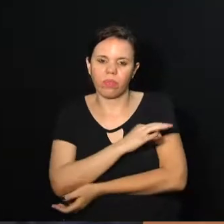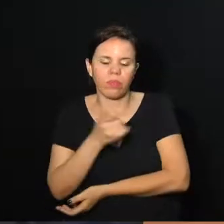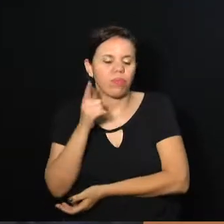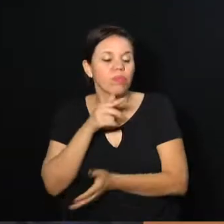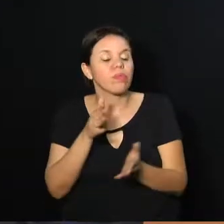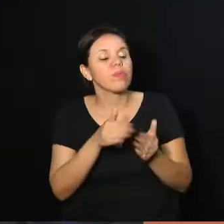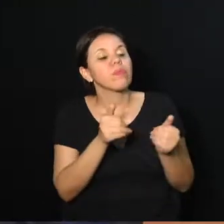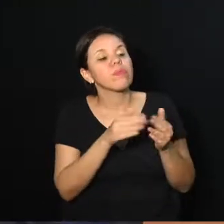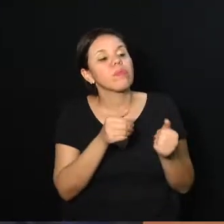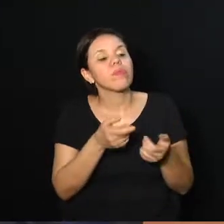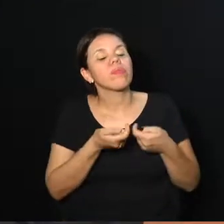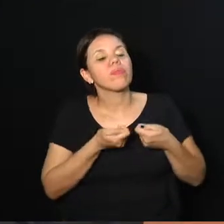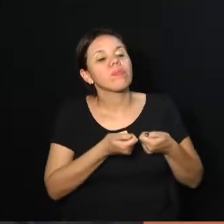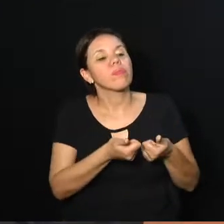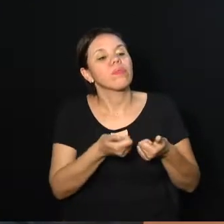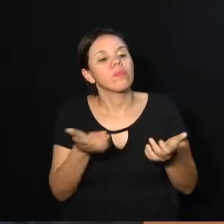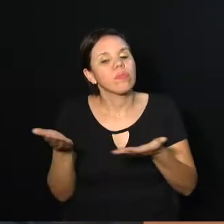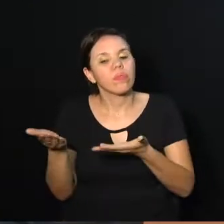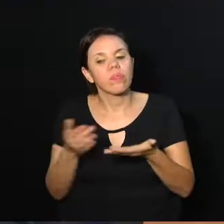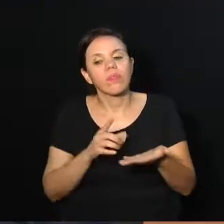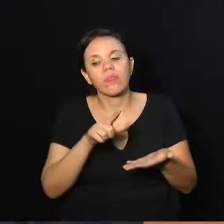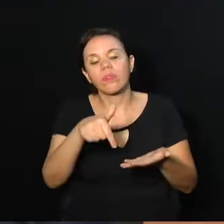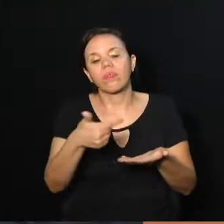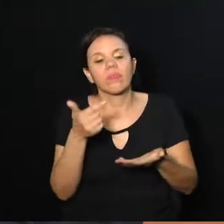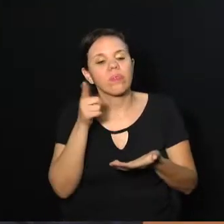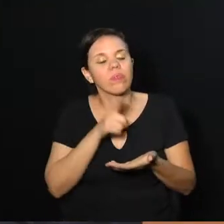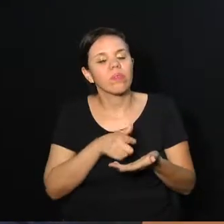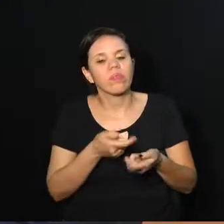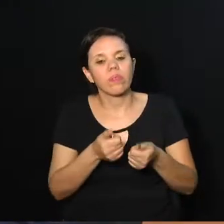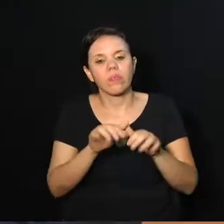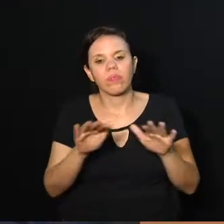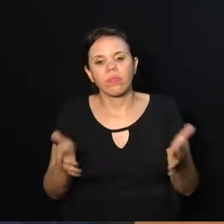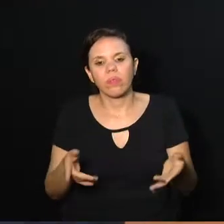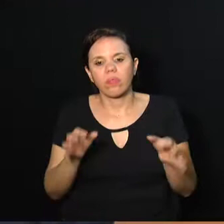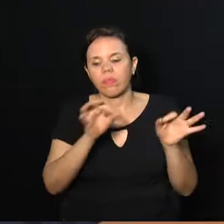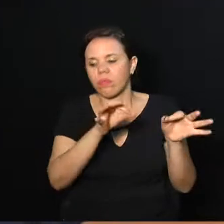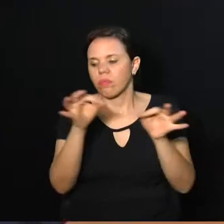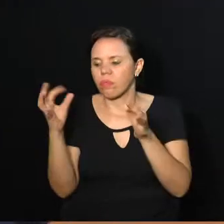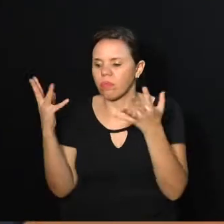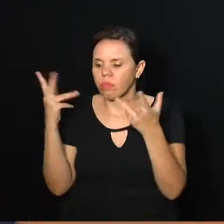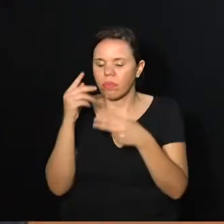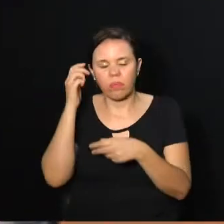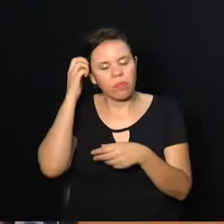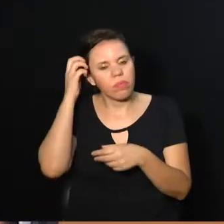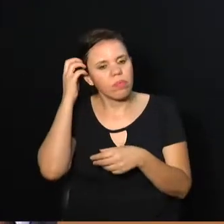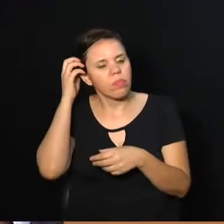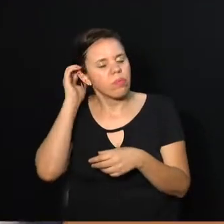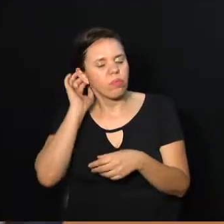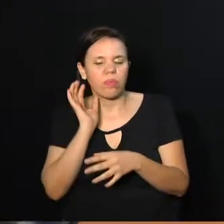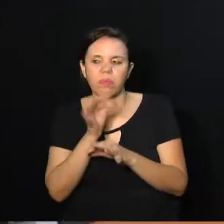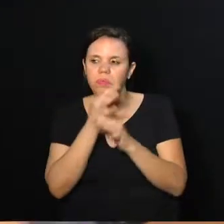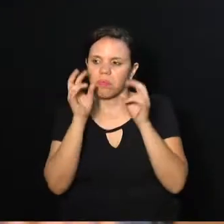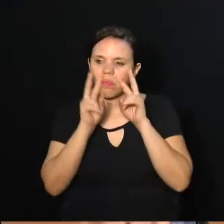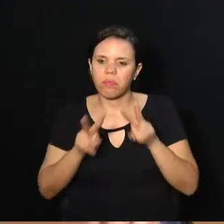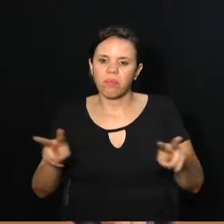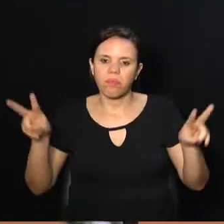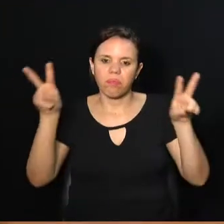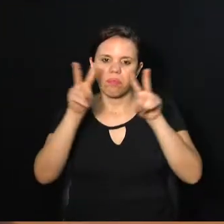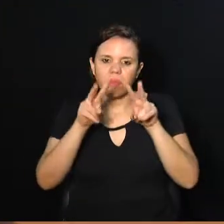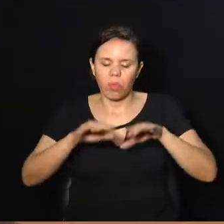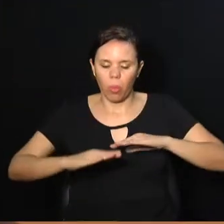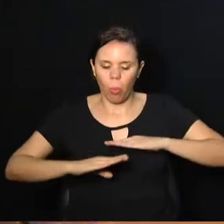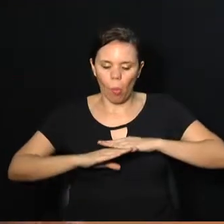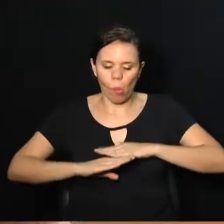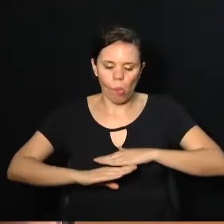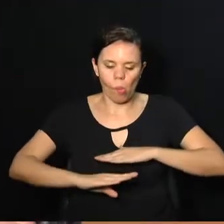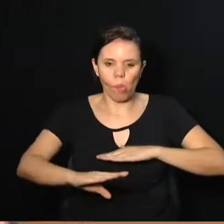doação. Recebemos mesas, conseguimos deixar um ambiente totalmente revitalizado. Os tapetes lá, até